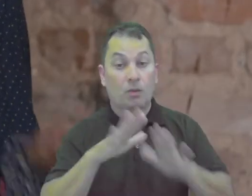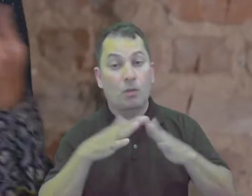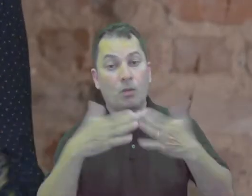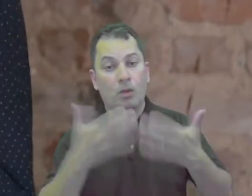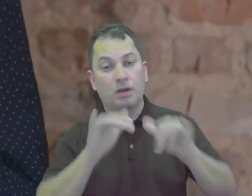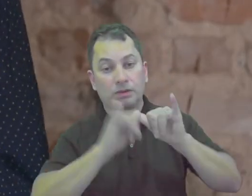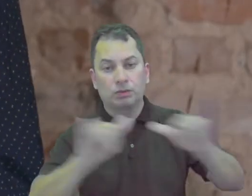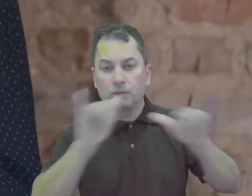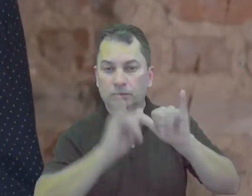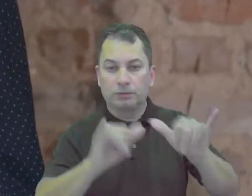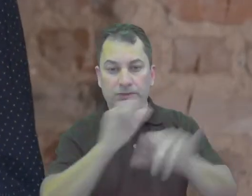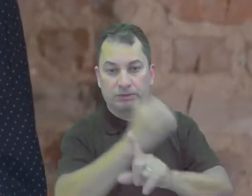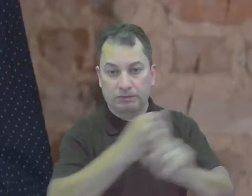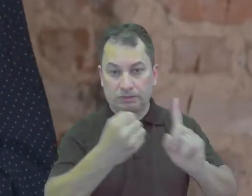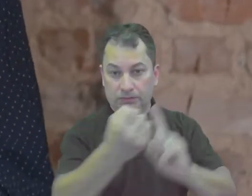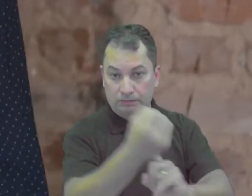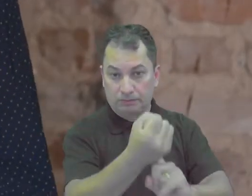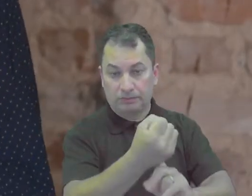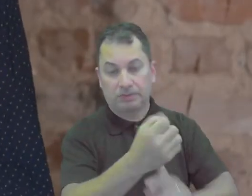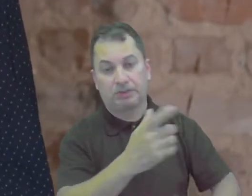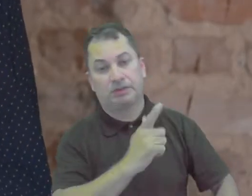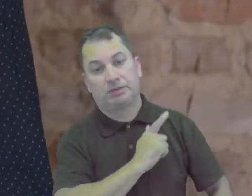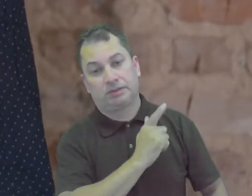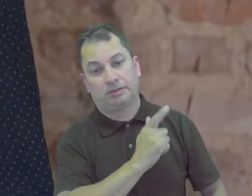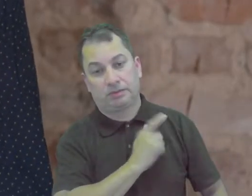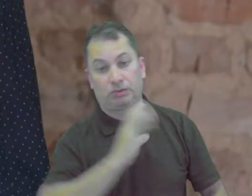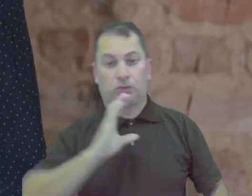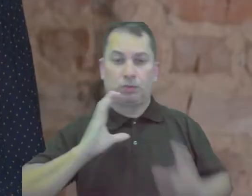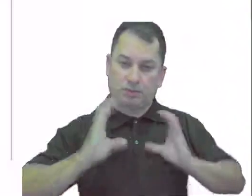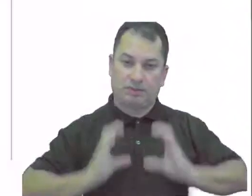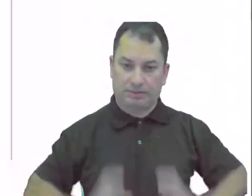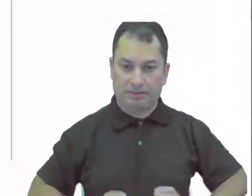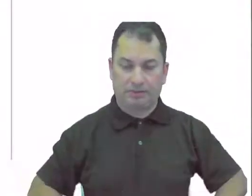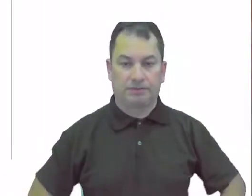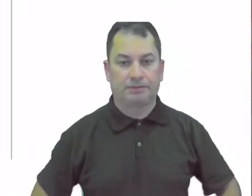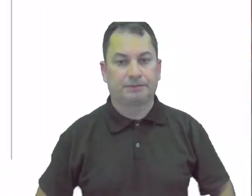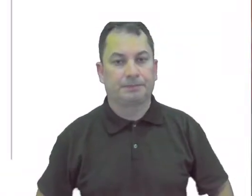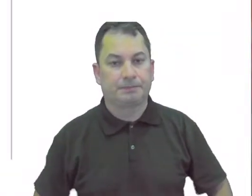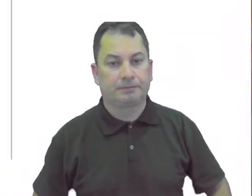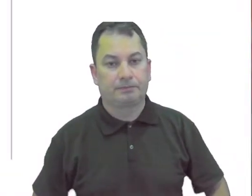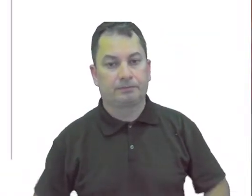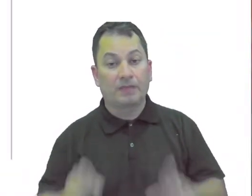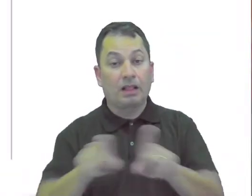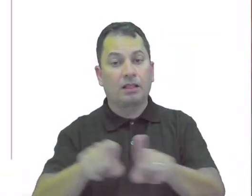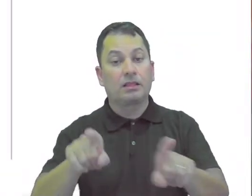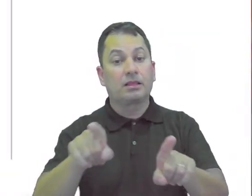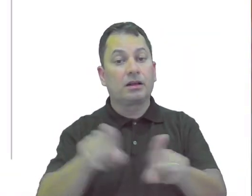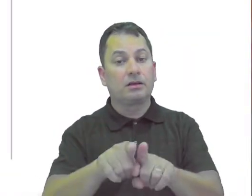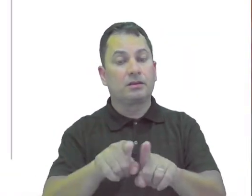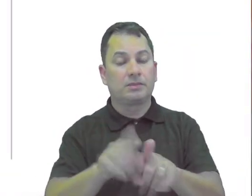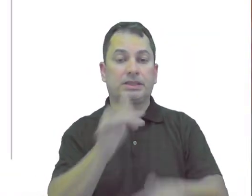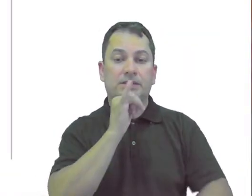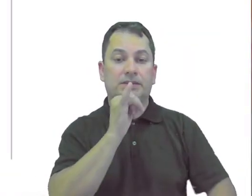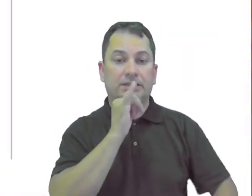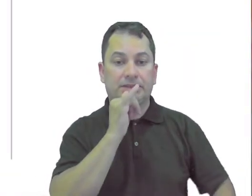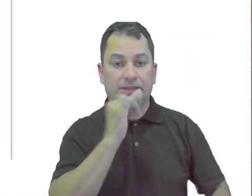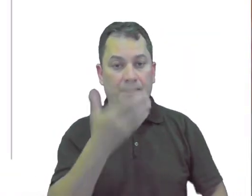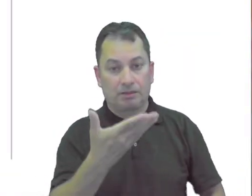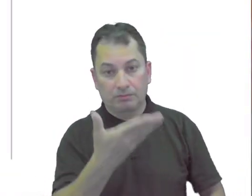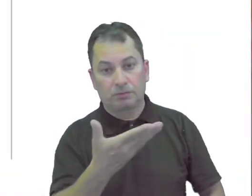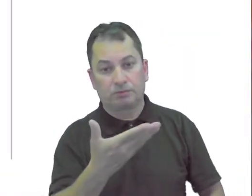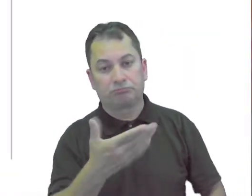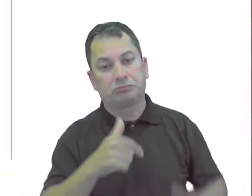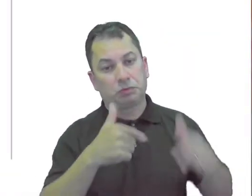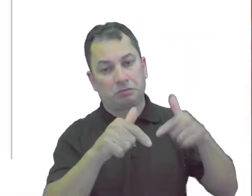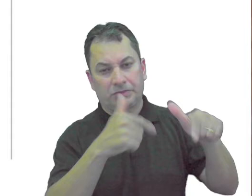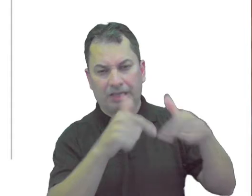gente tem questões com relação a capturas dos dados em tempo hábil, né, e aqui a gente tem um exemplo, né, de um trabalho